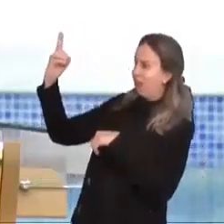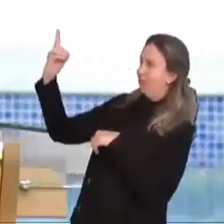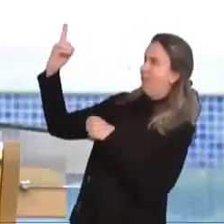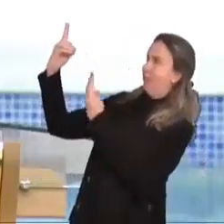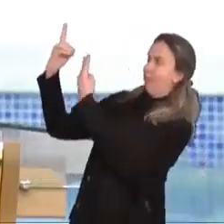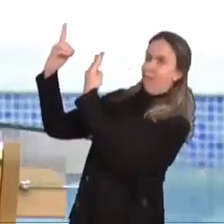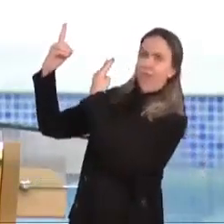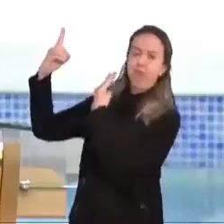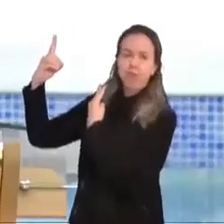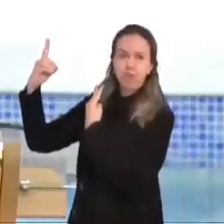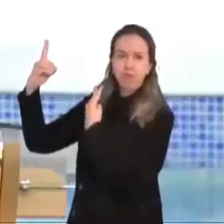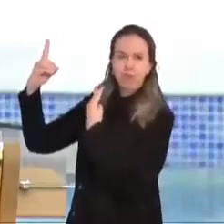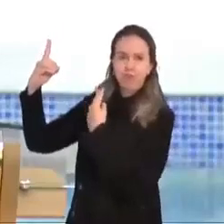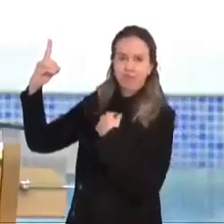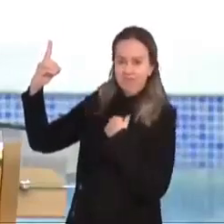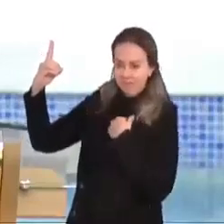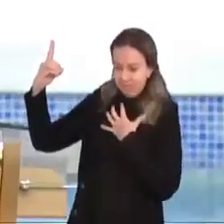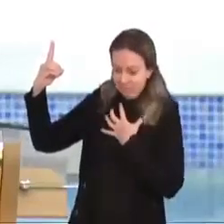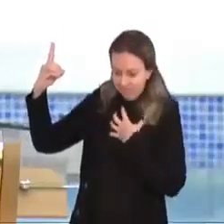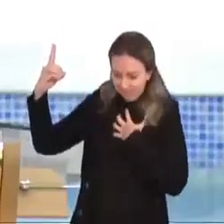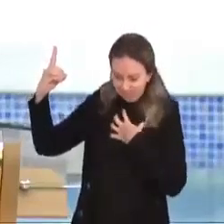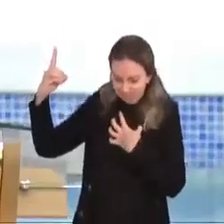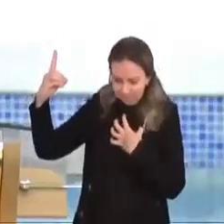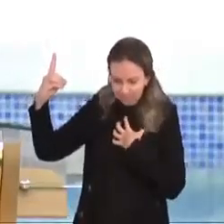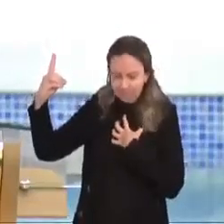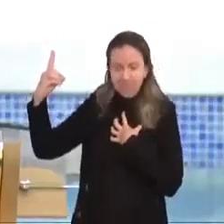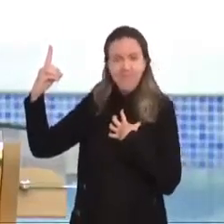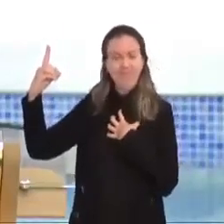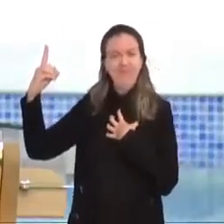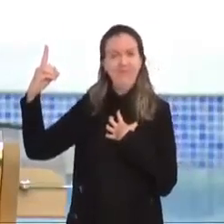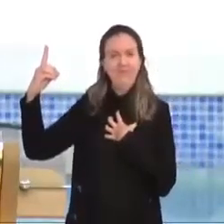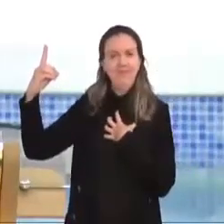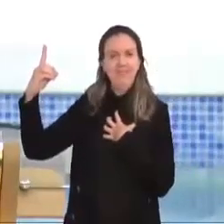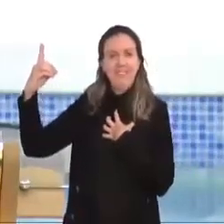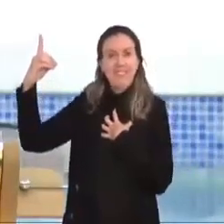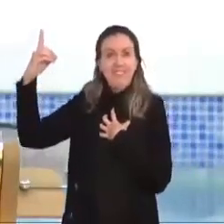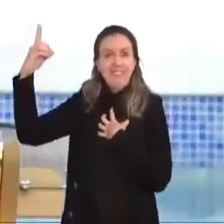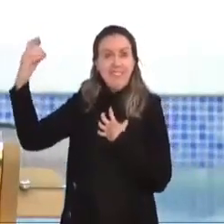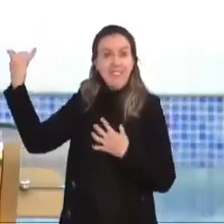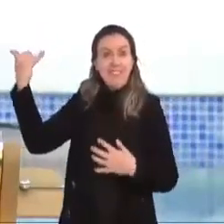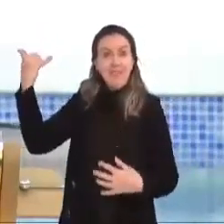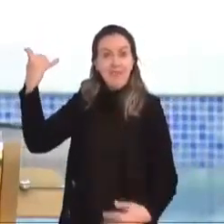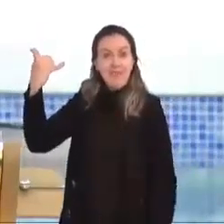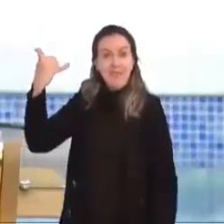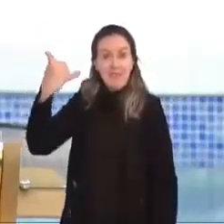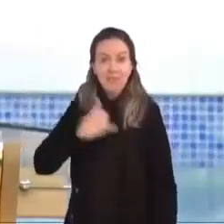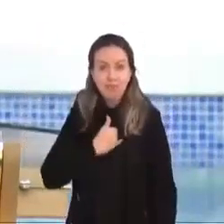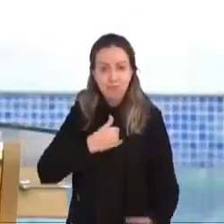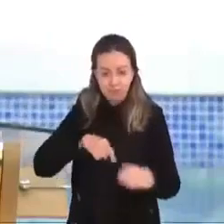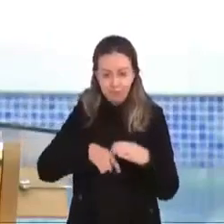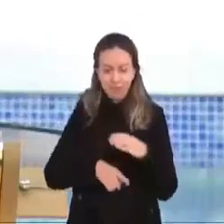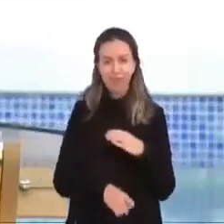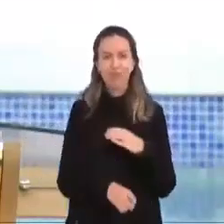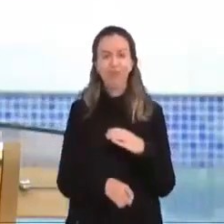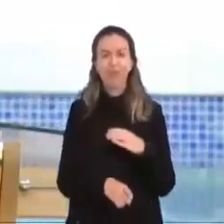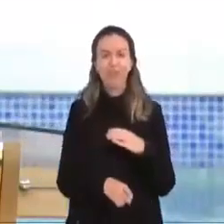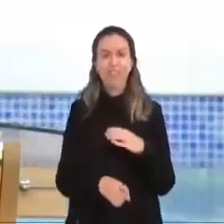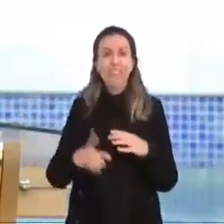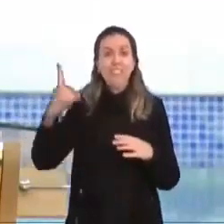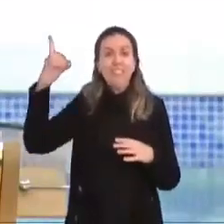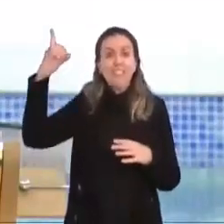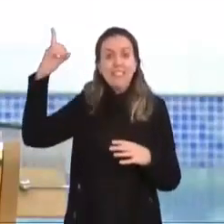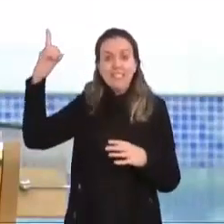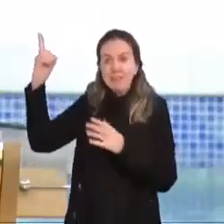que sempre quando a Bíblia diz veio a palavra do Senhor, não é só o que é dito por